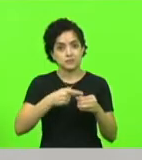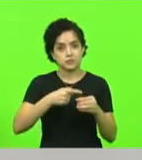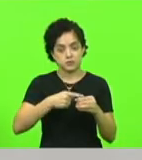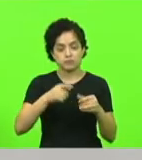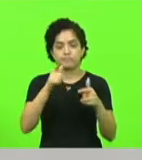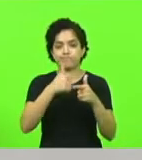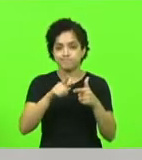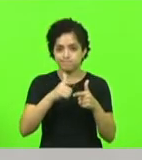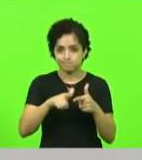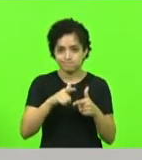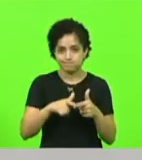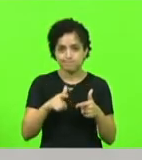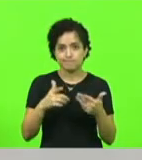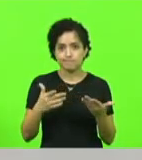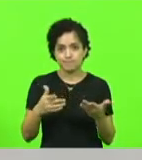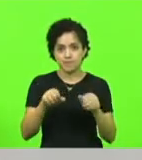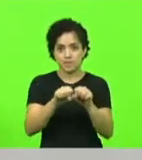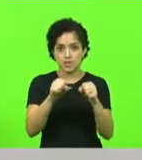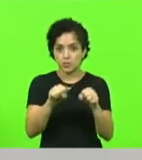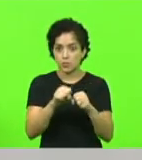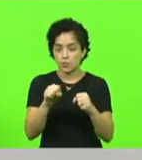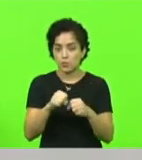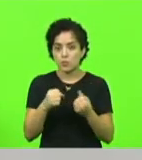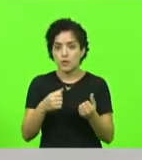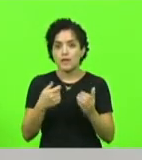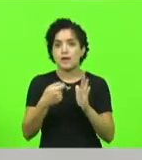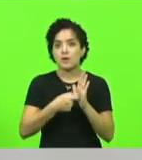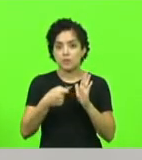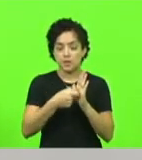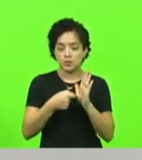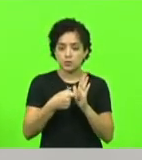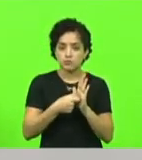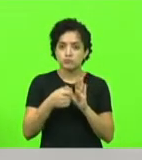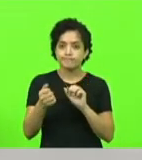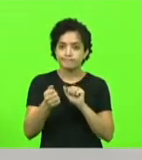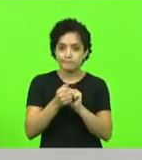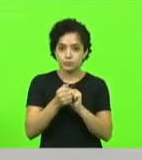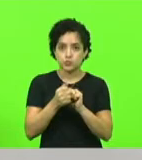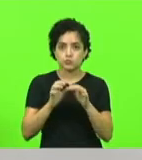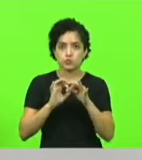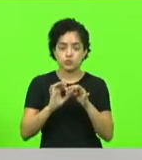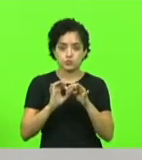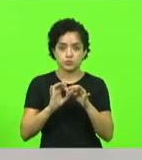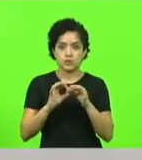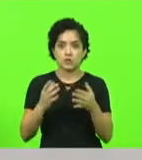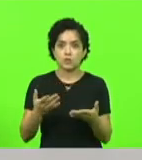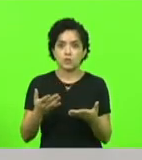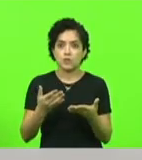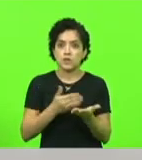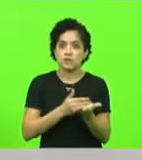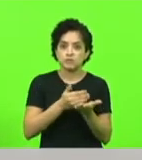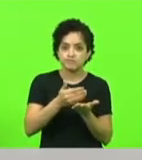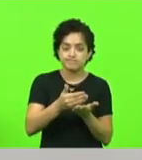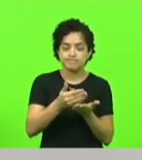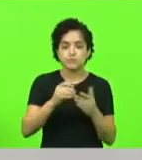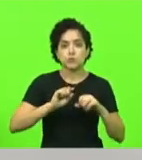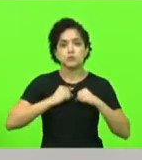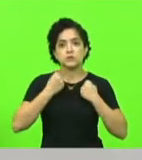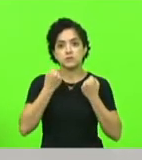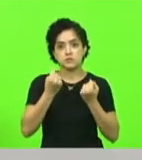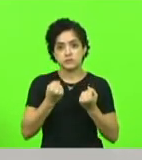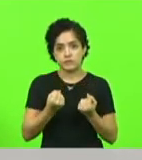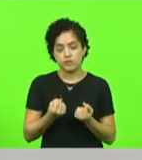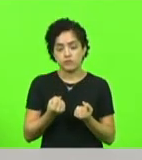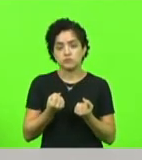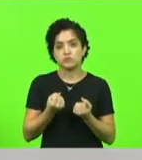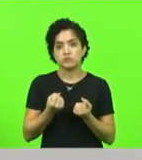situação caótica. Então, essa é uma luta do Parlamento Catarinense, com certeza vamos somar forças em todas as iniciativas, né, para que a gente possa, de